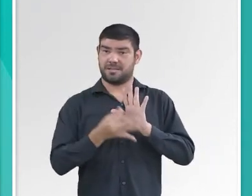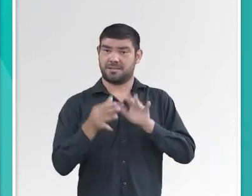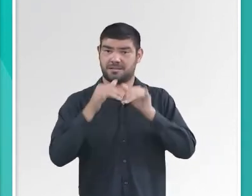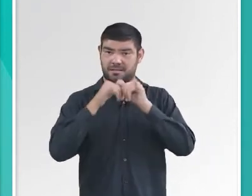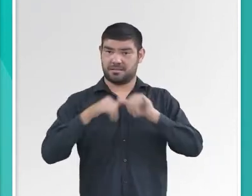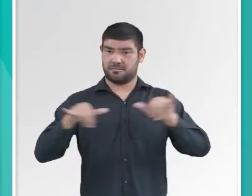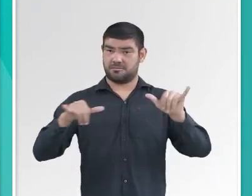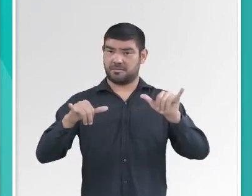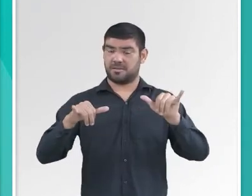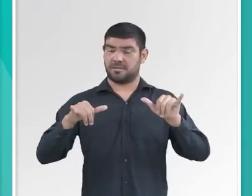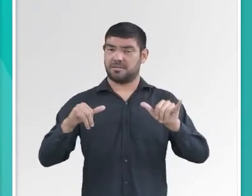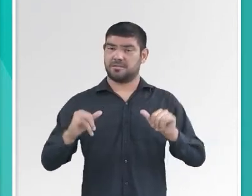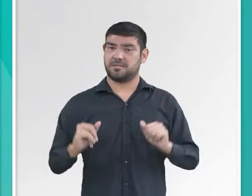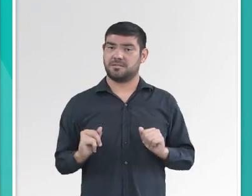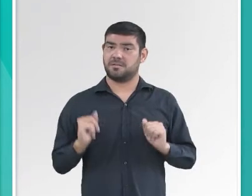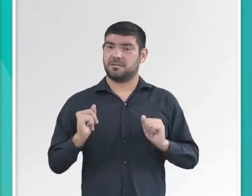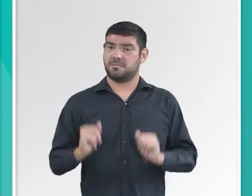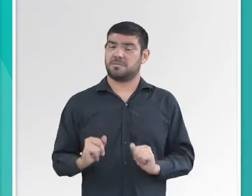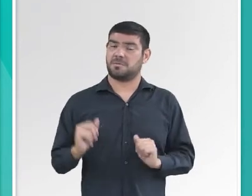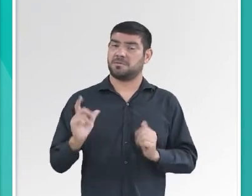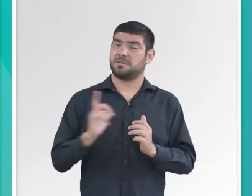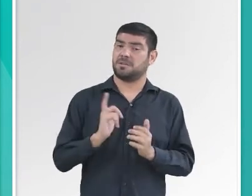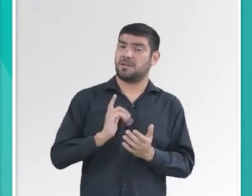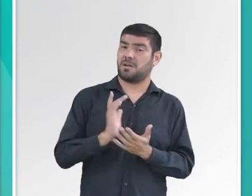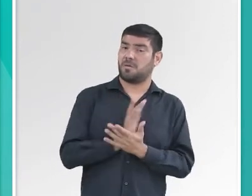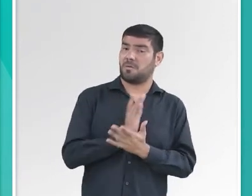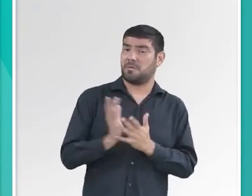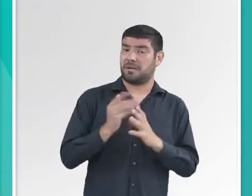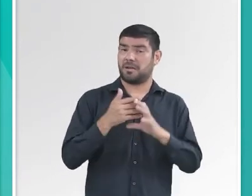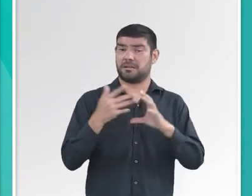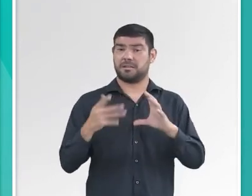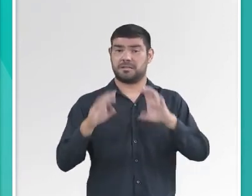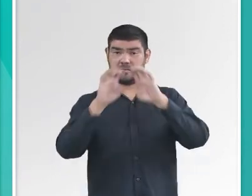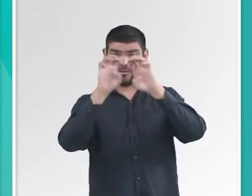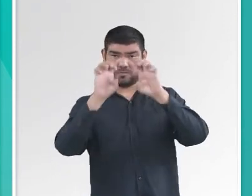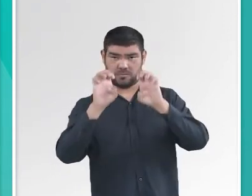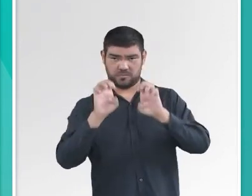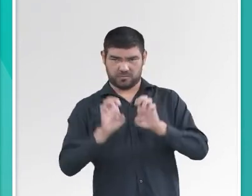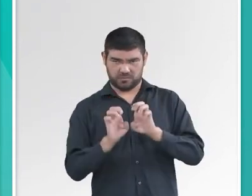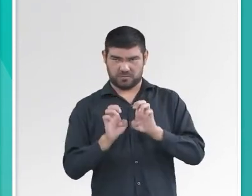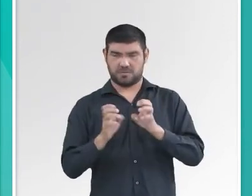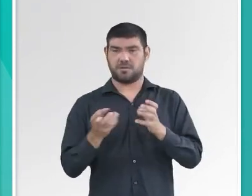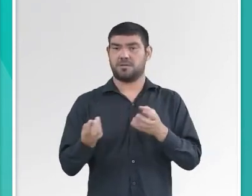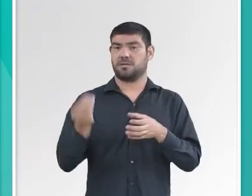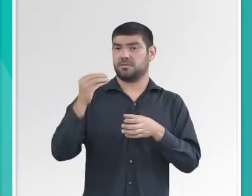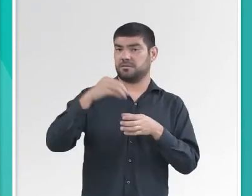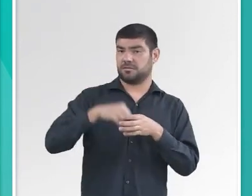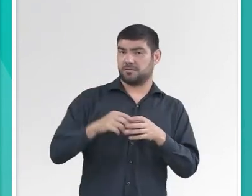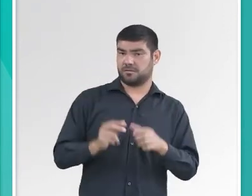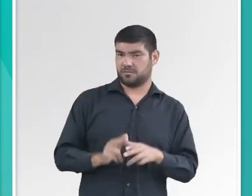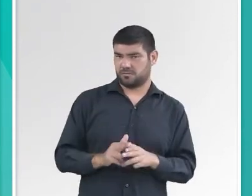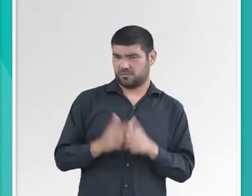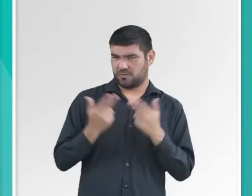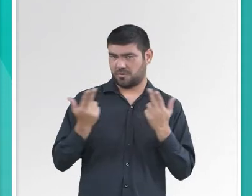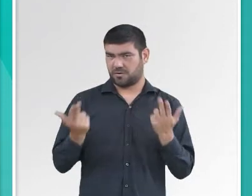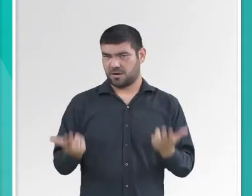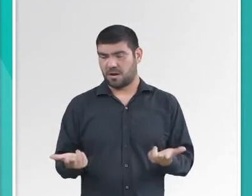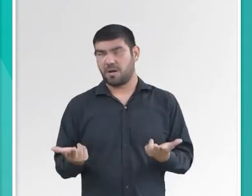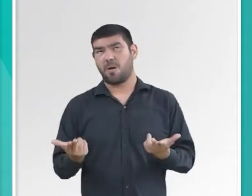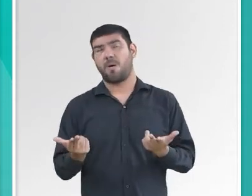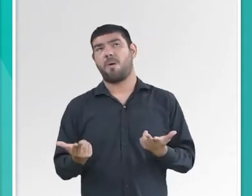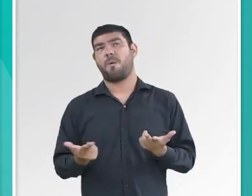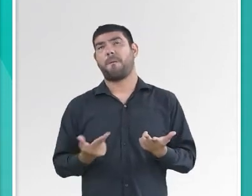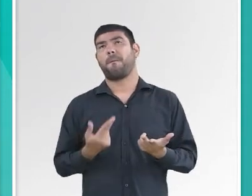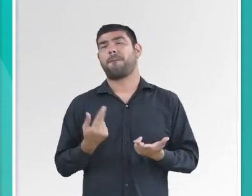assumir aí determinadas características com relação até mesmo à estruturação. Dentro da página de um jornal, dentro